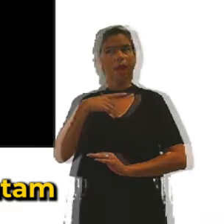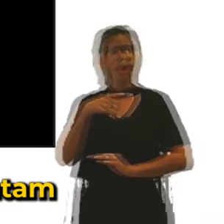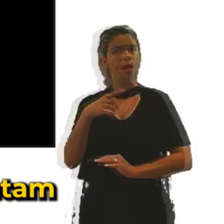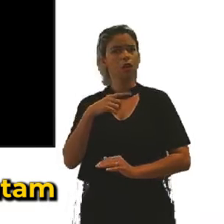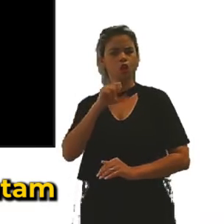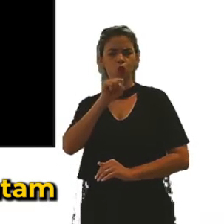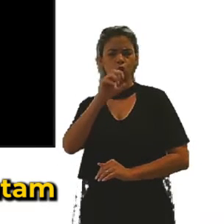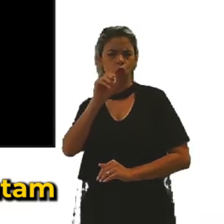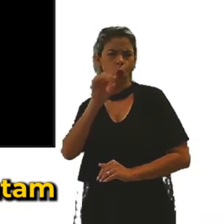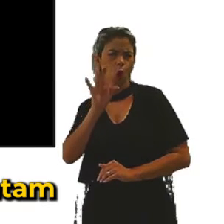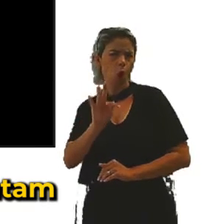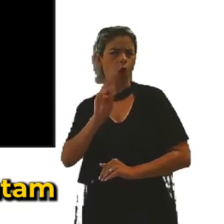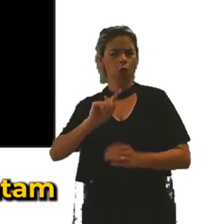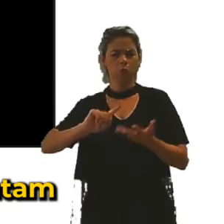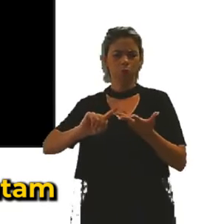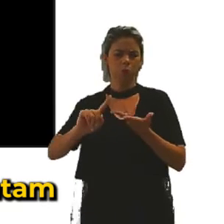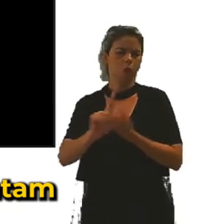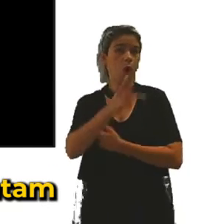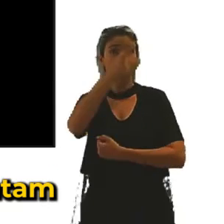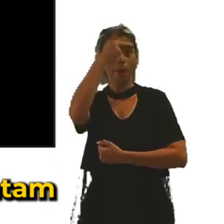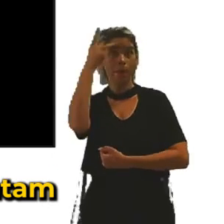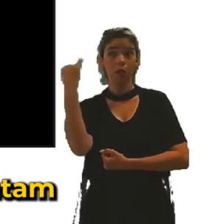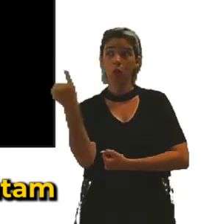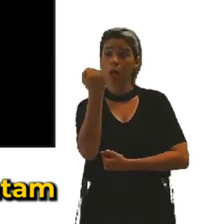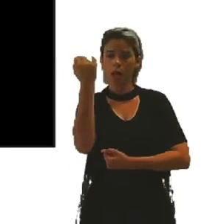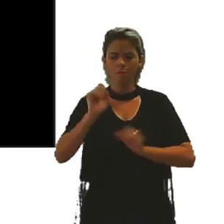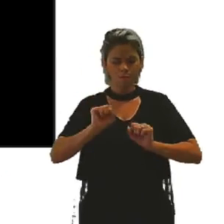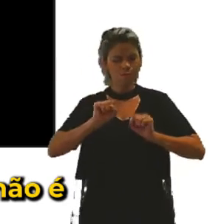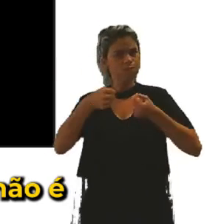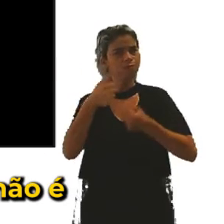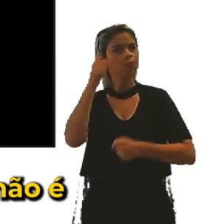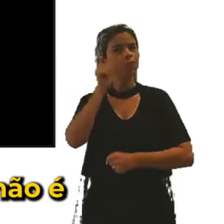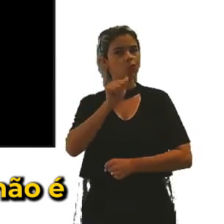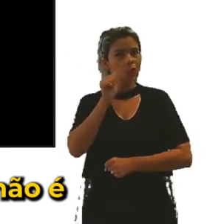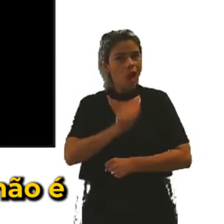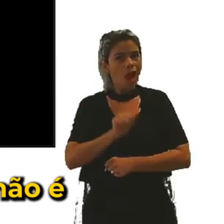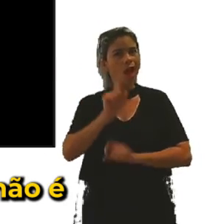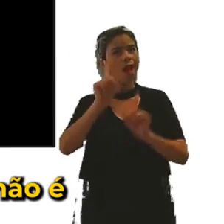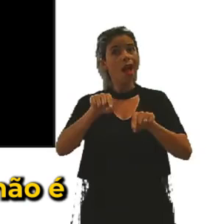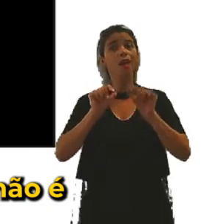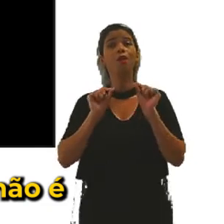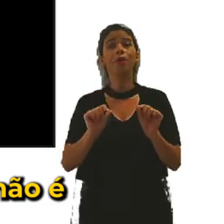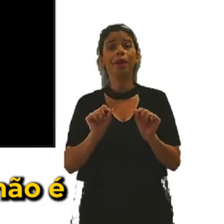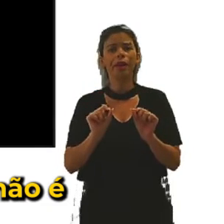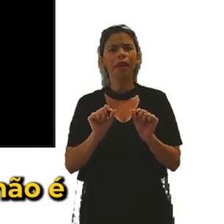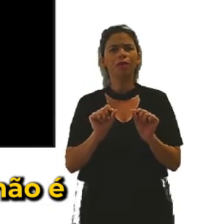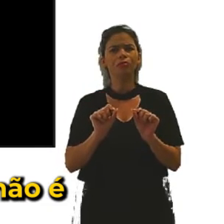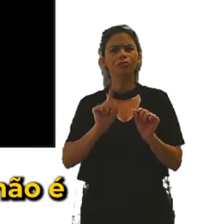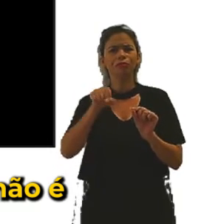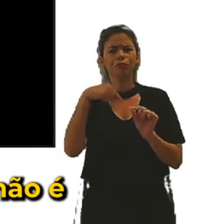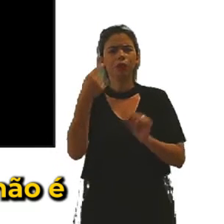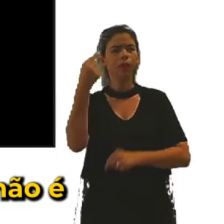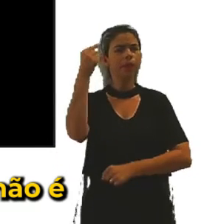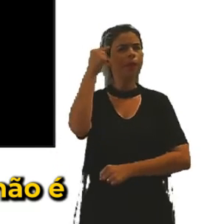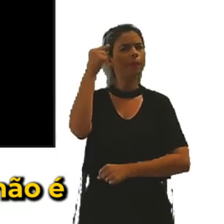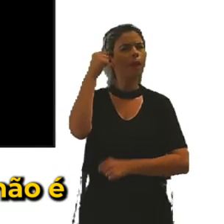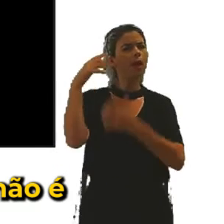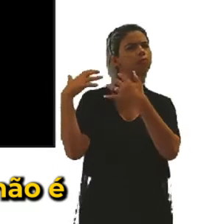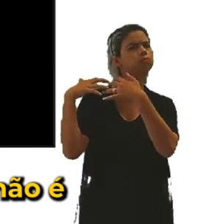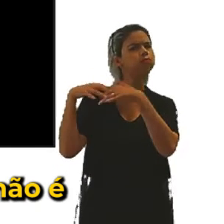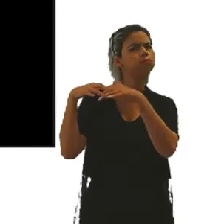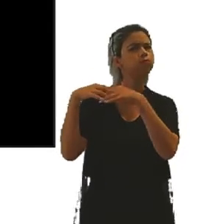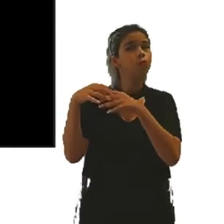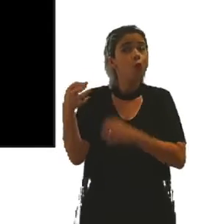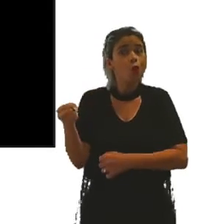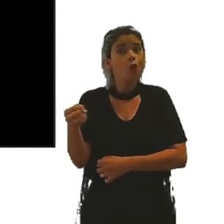Scott e outras tantas feministas sempre salientam é que esse nosso pensamento